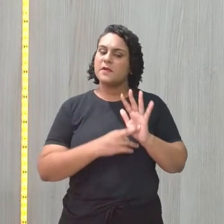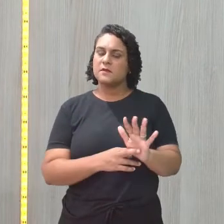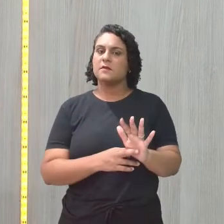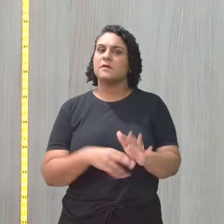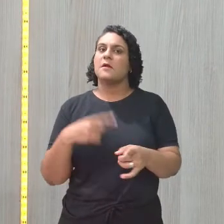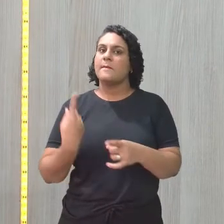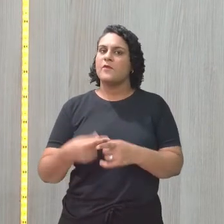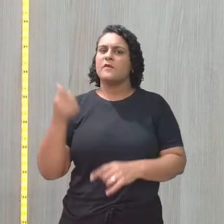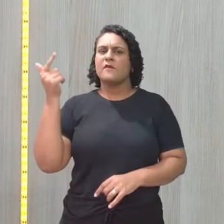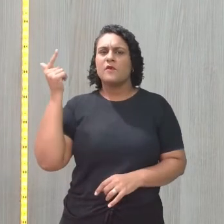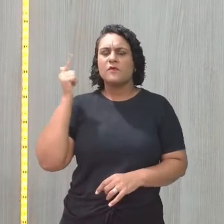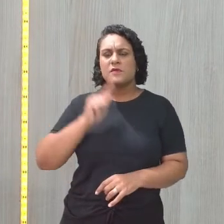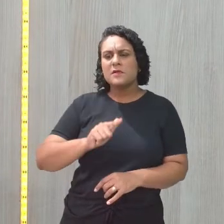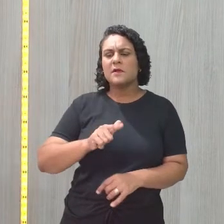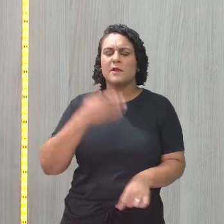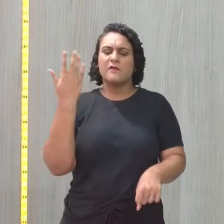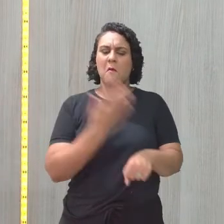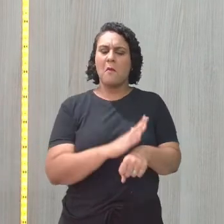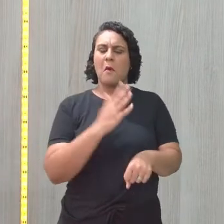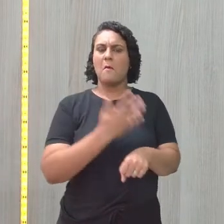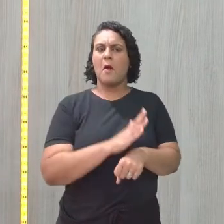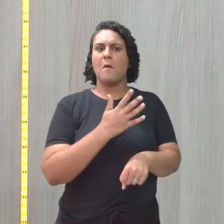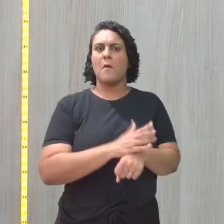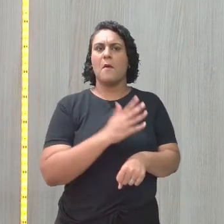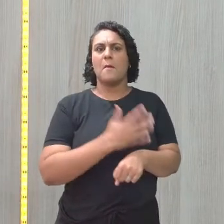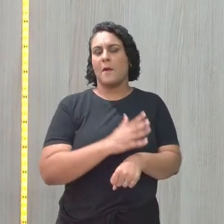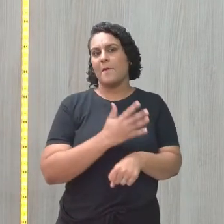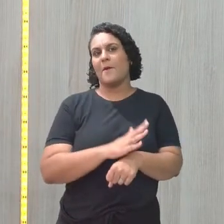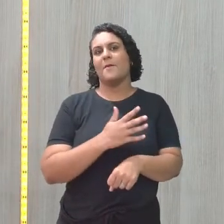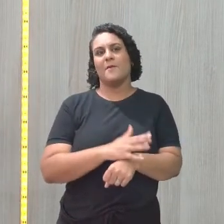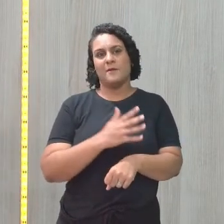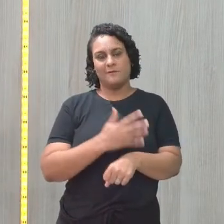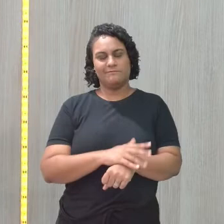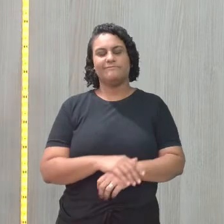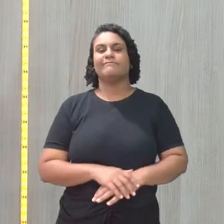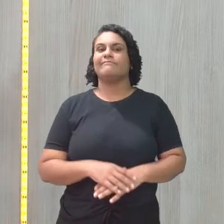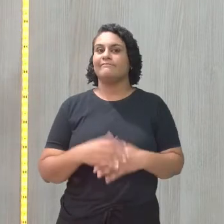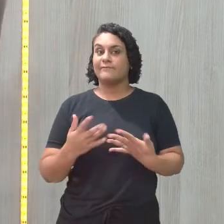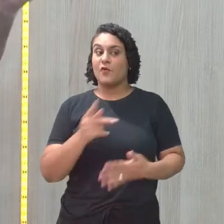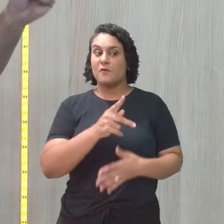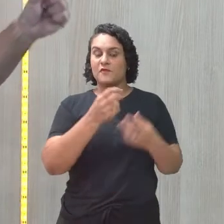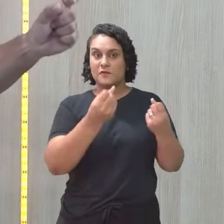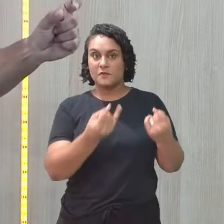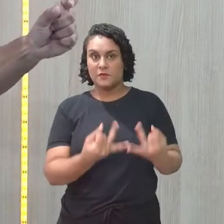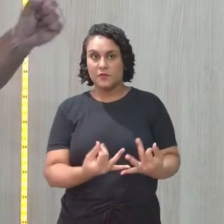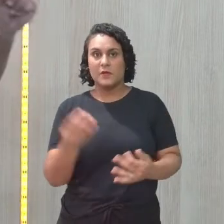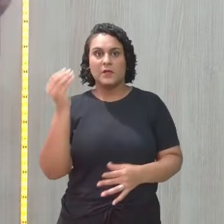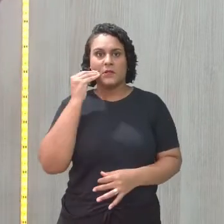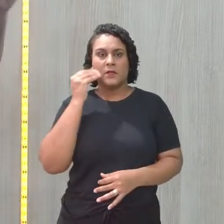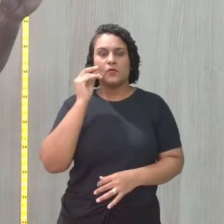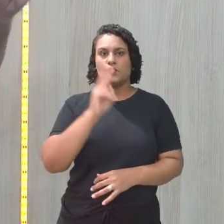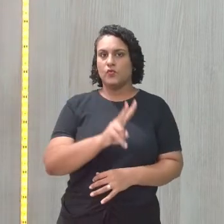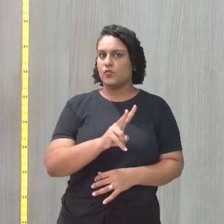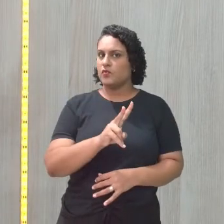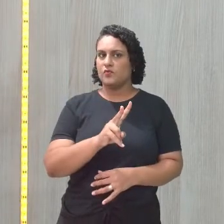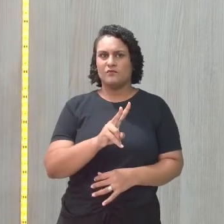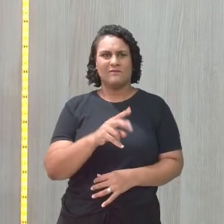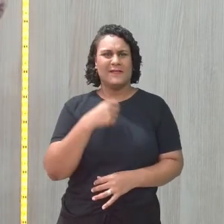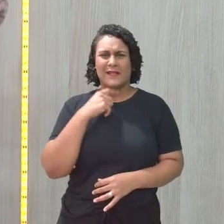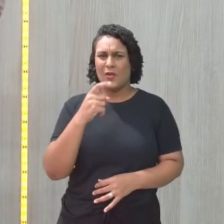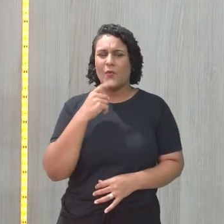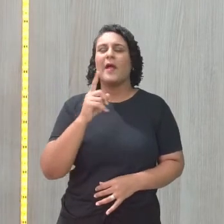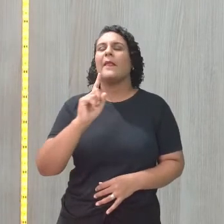você vai conseguindo pegar a prática com esses valores, tá? E como o Tiago falou, tenta pelo 2, não deu mais,